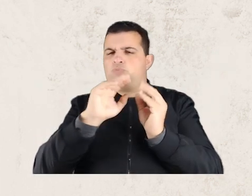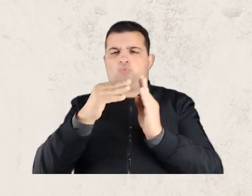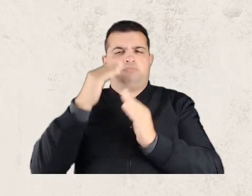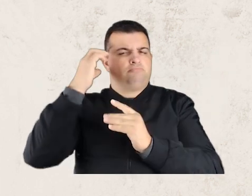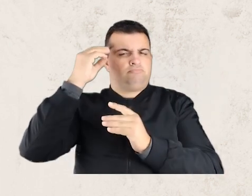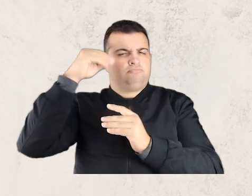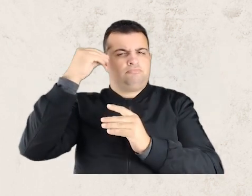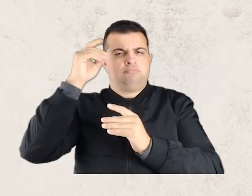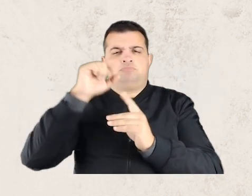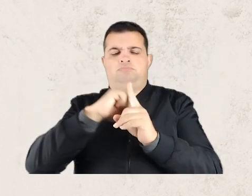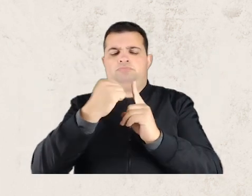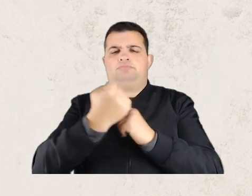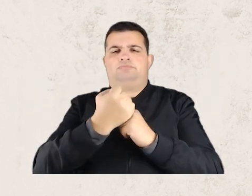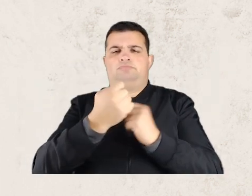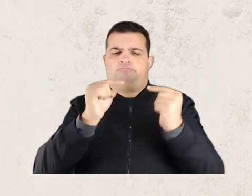social.